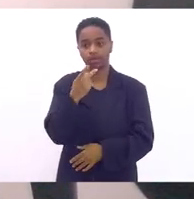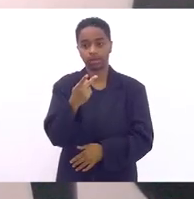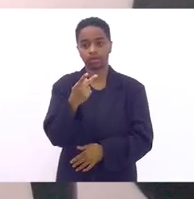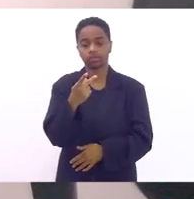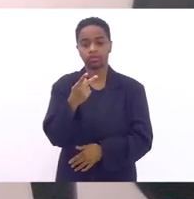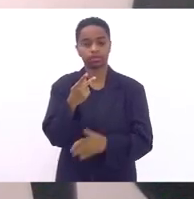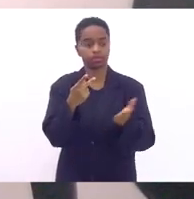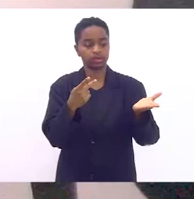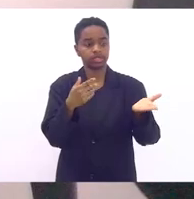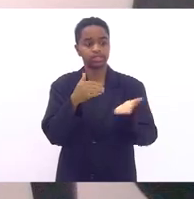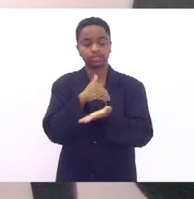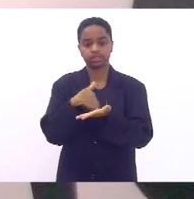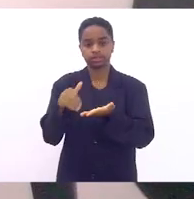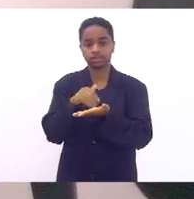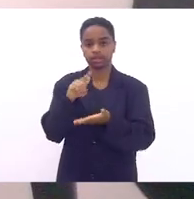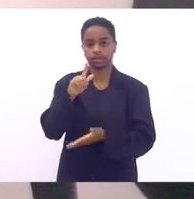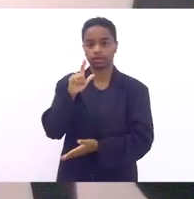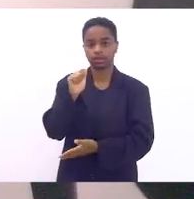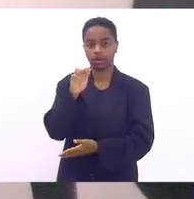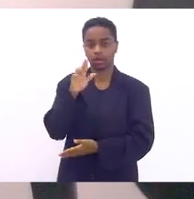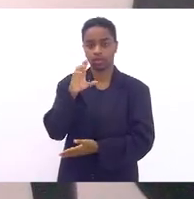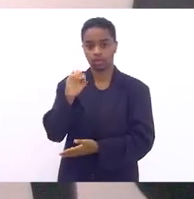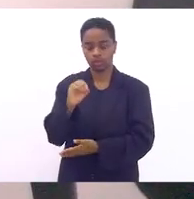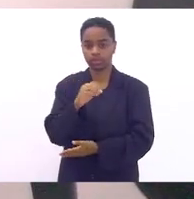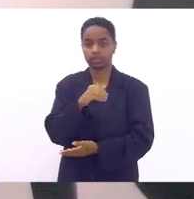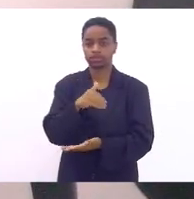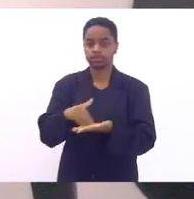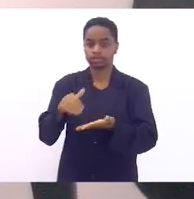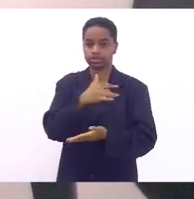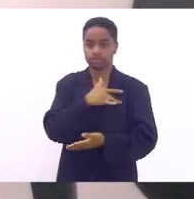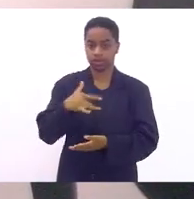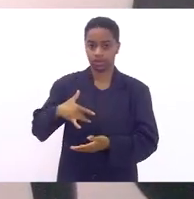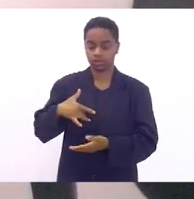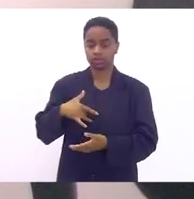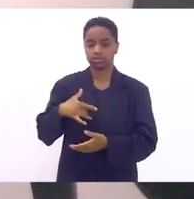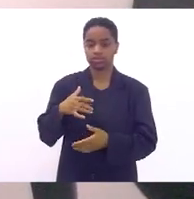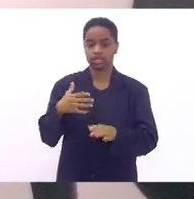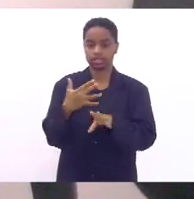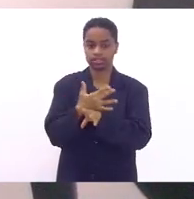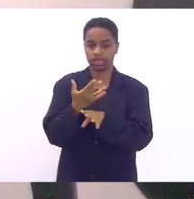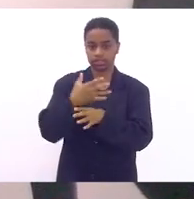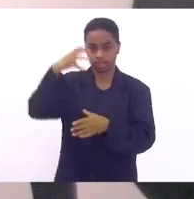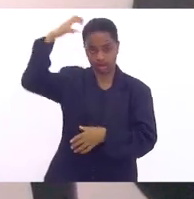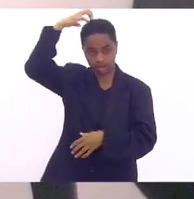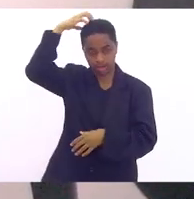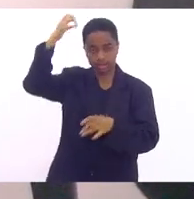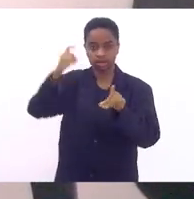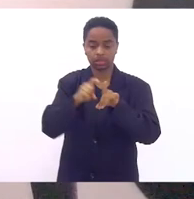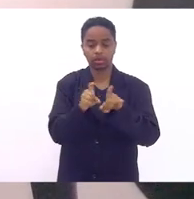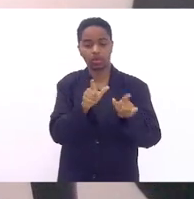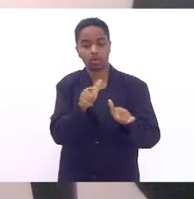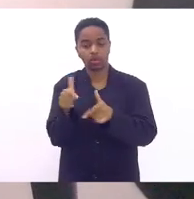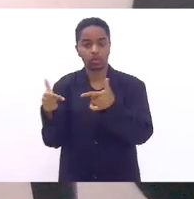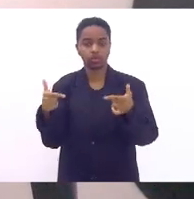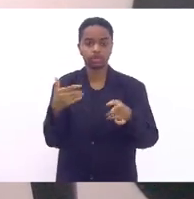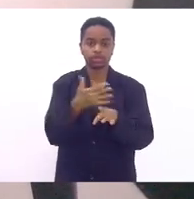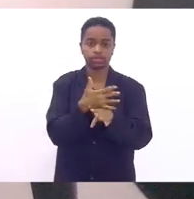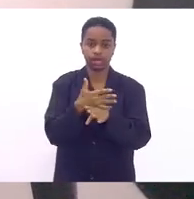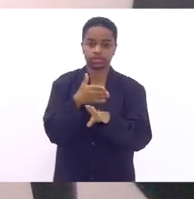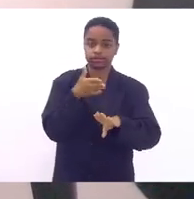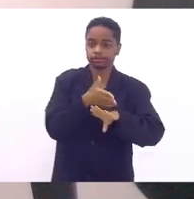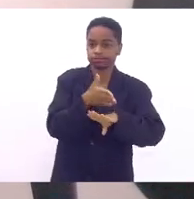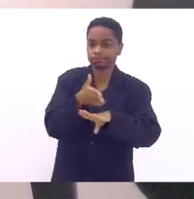presença do secretário Glauco que é secretário de saúde do município de Angra dos Reis mas os outros municípios aqui também não é